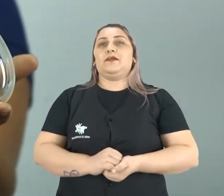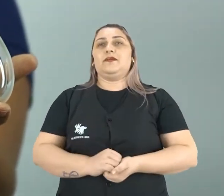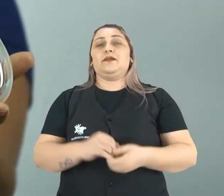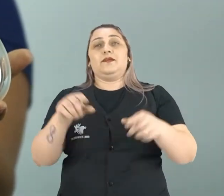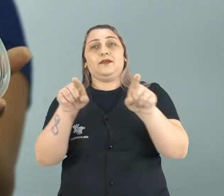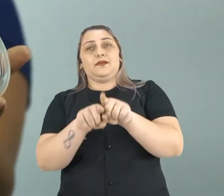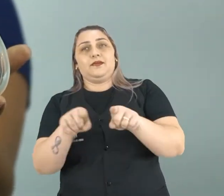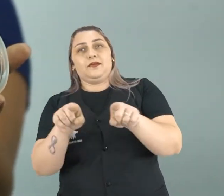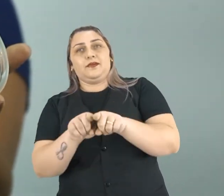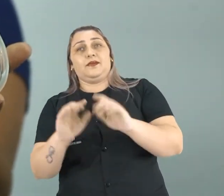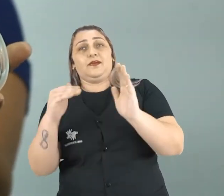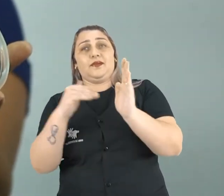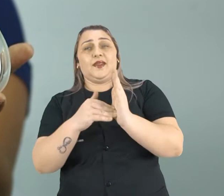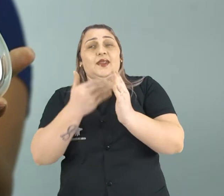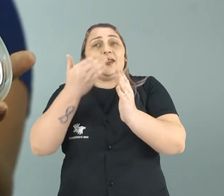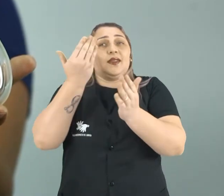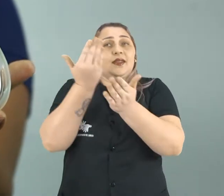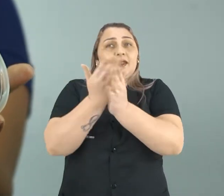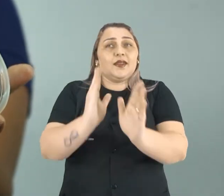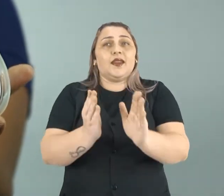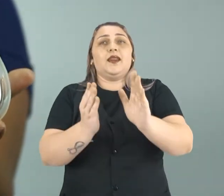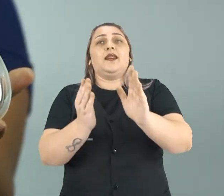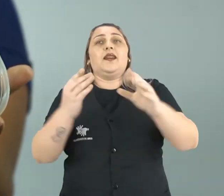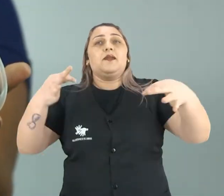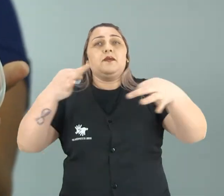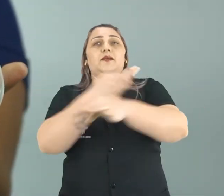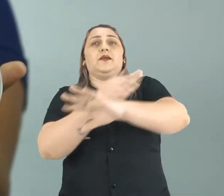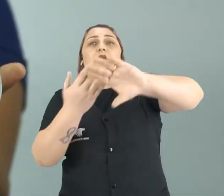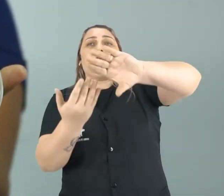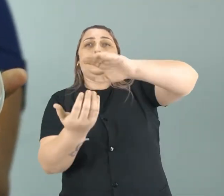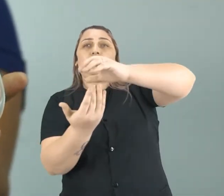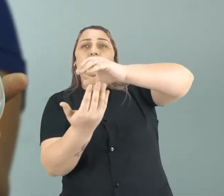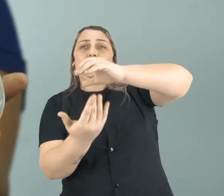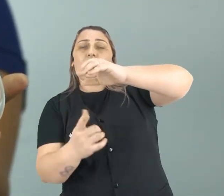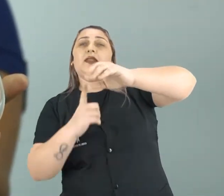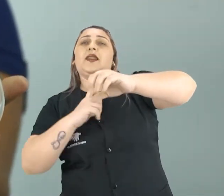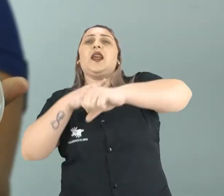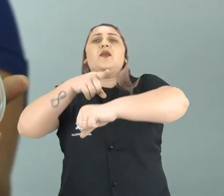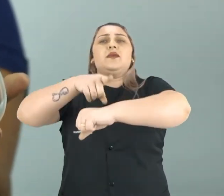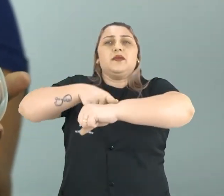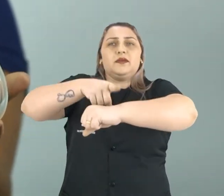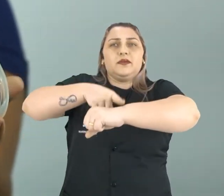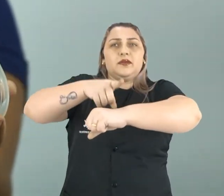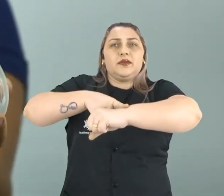E até ela terminar de descer, vai ter um tempo.